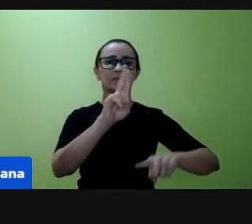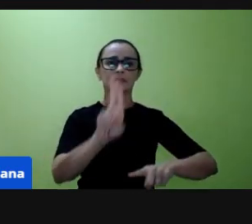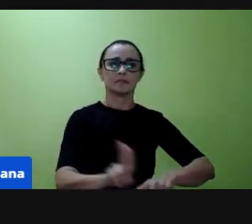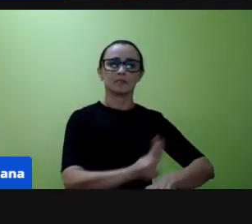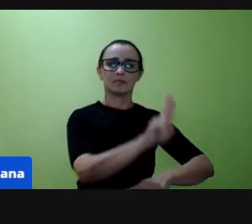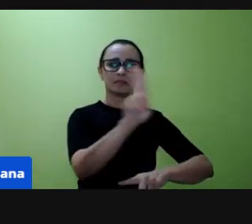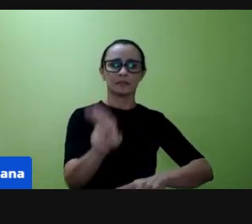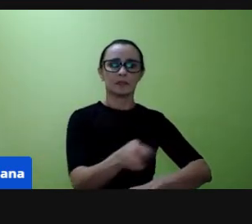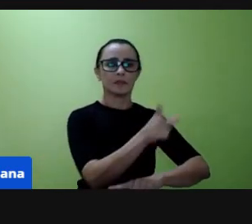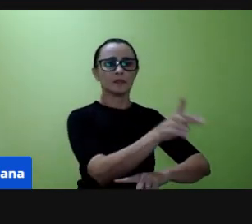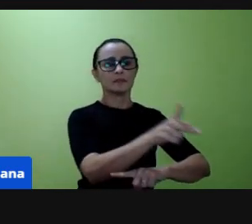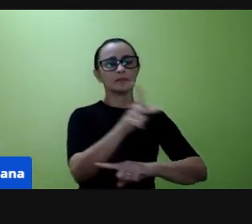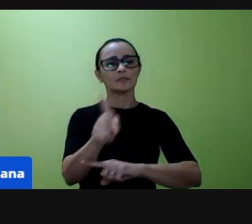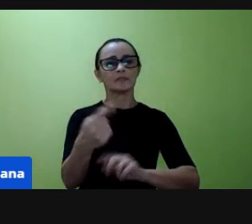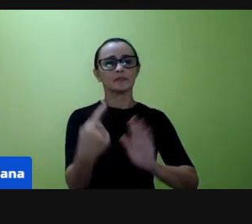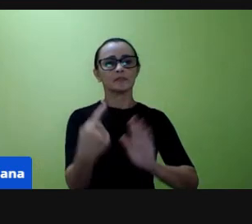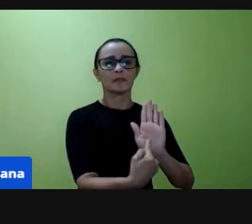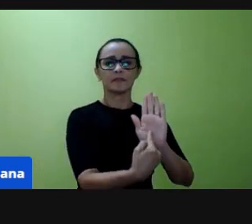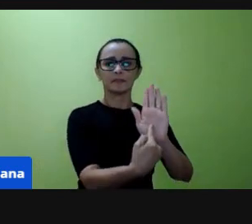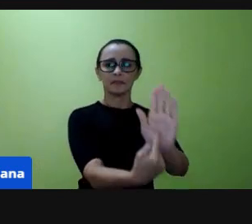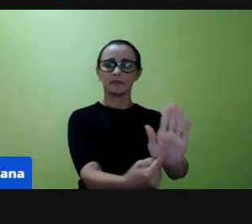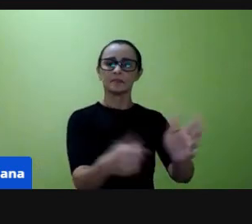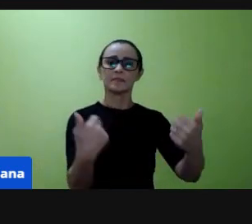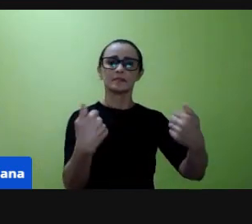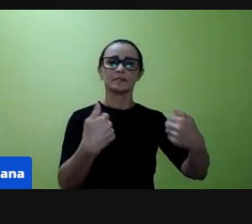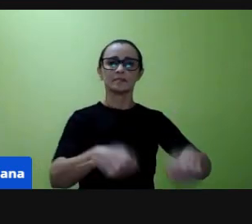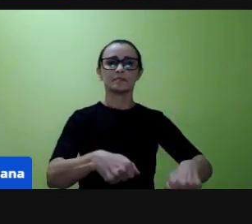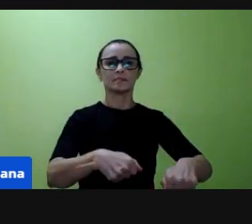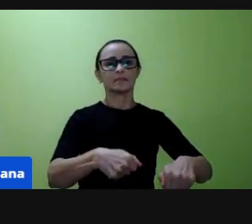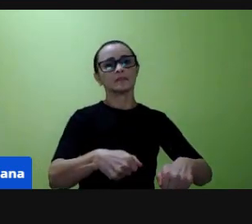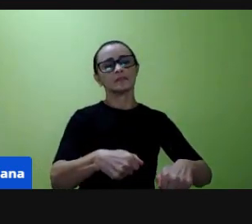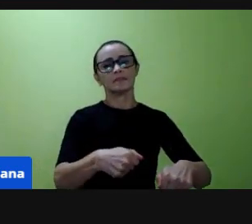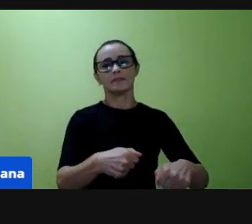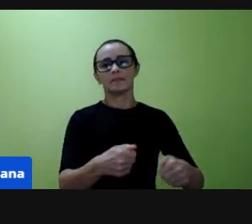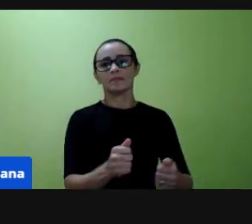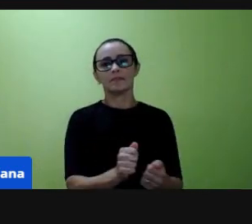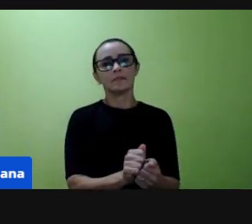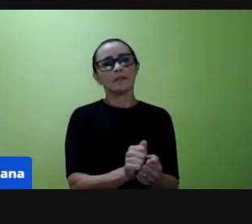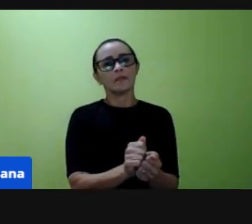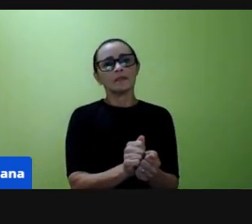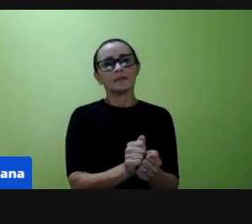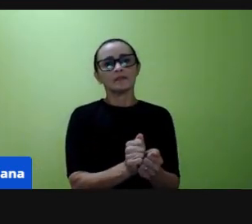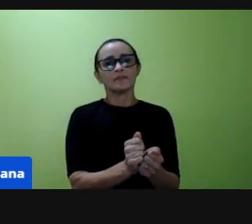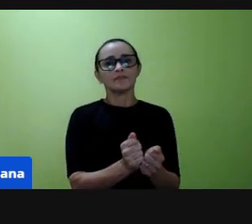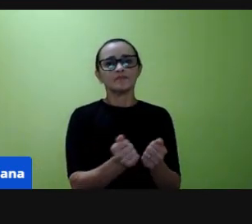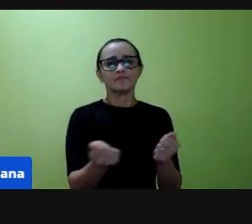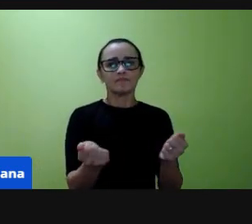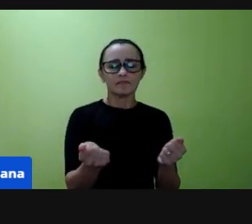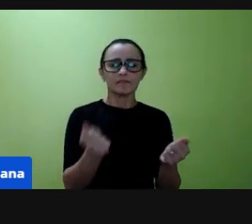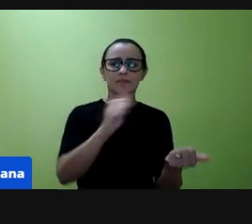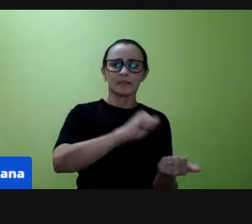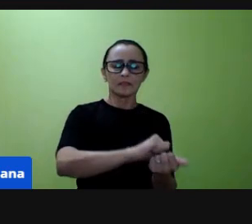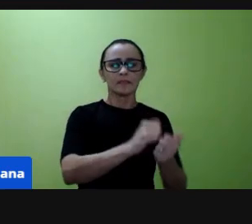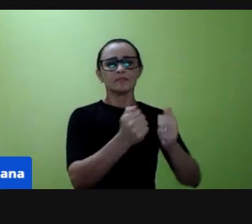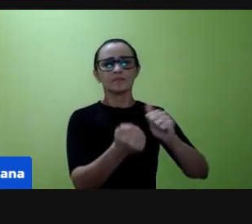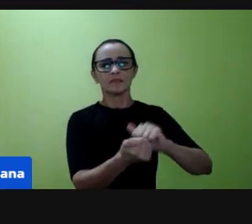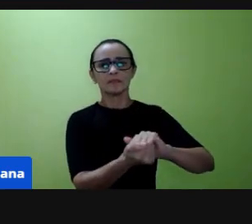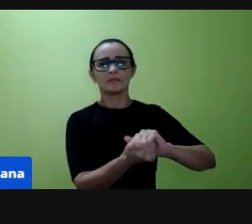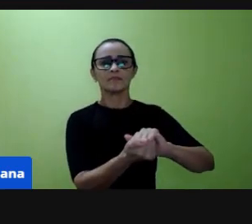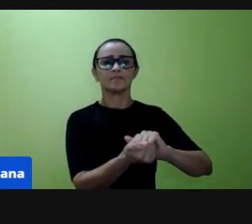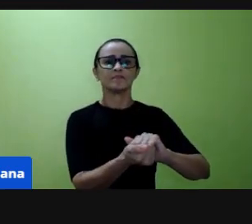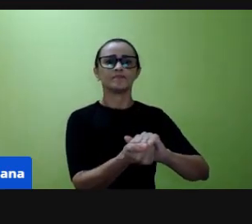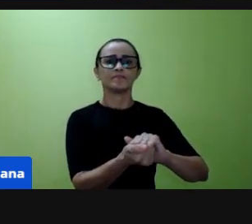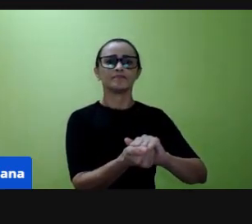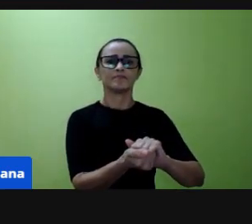elas mostram essa possibilidade de movimentação, de trânsito e de articulação entre